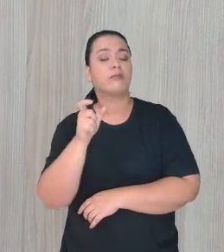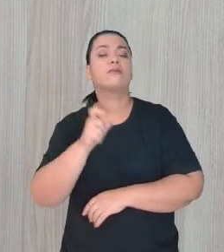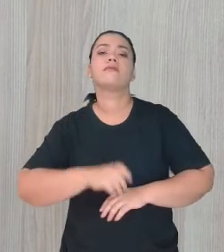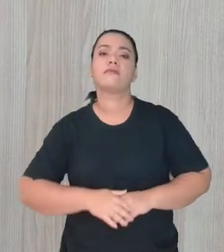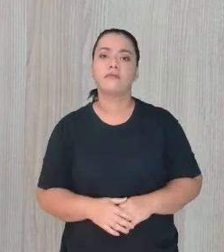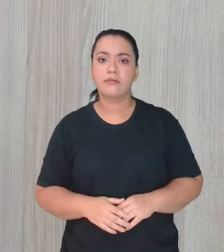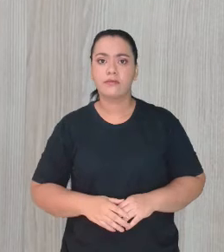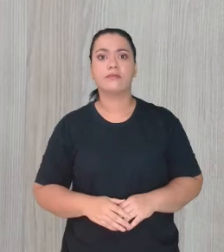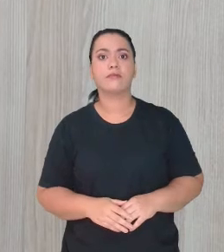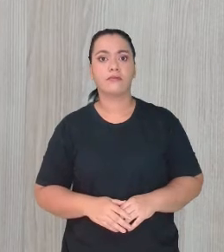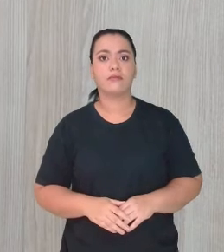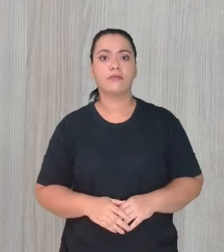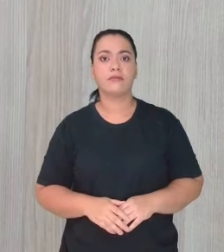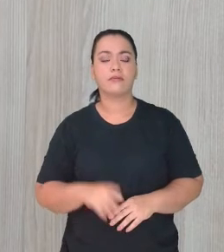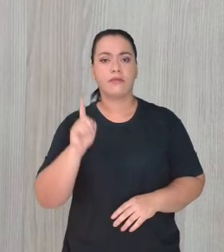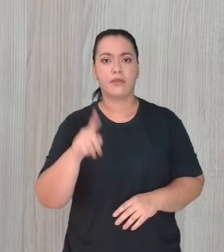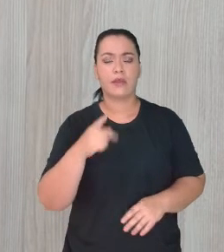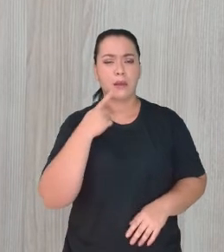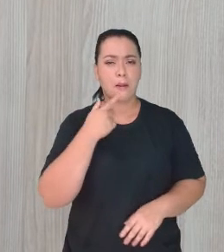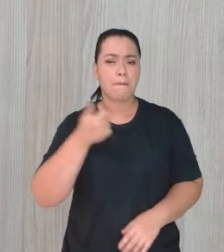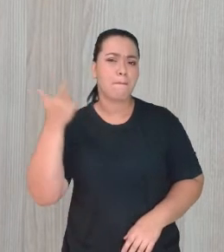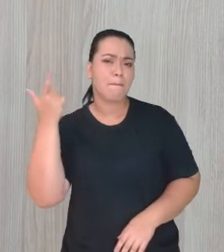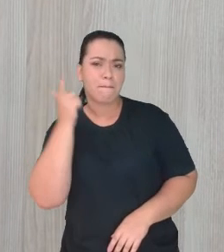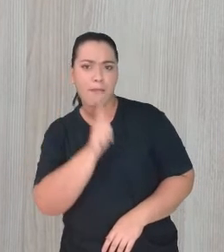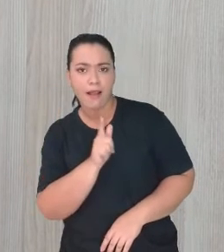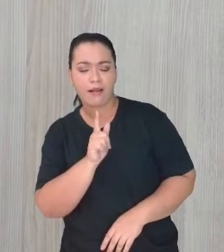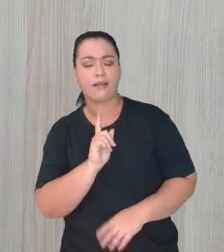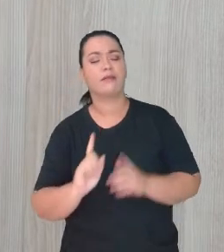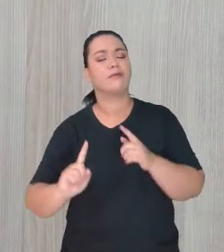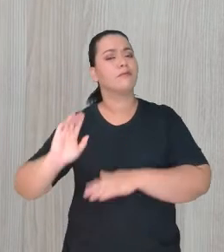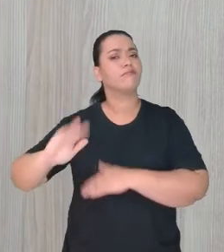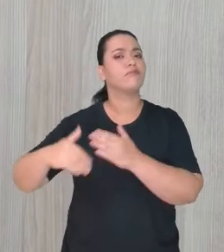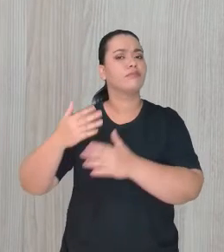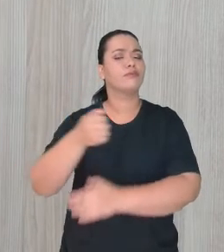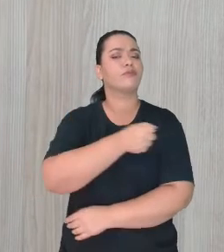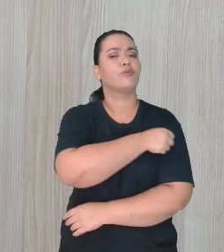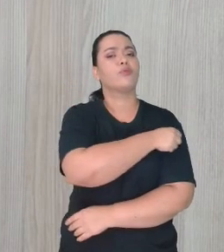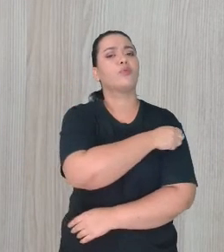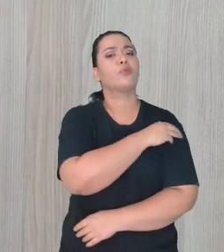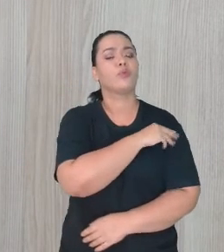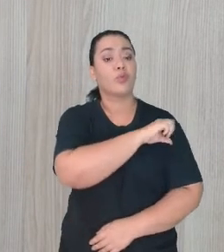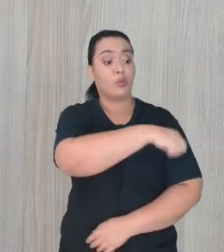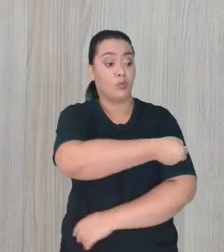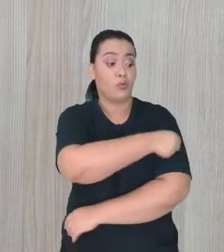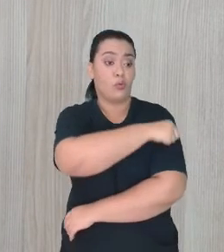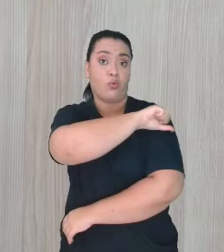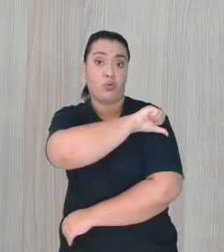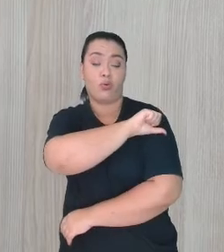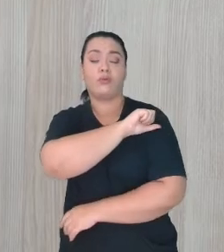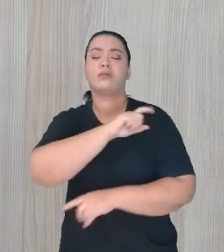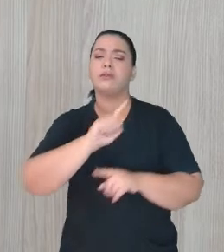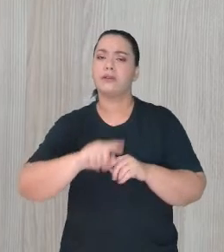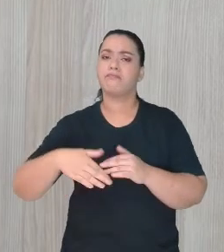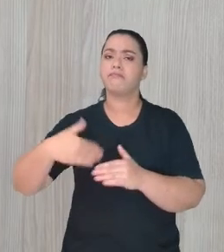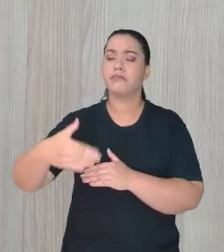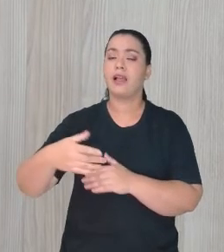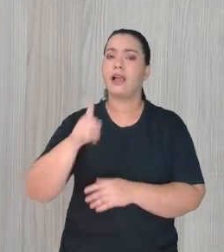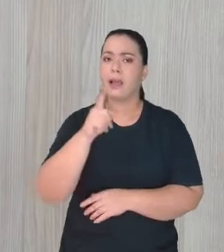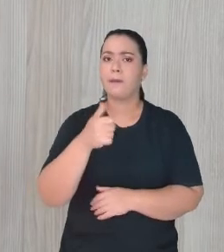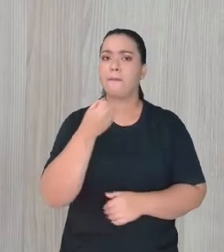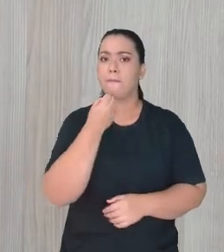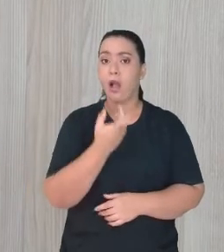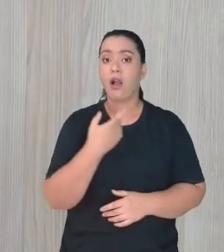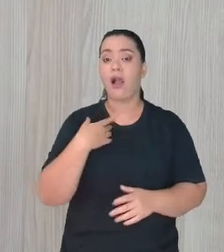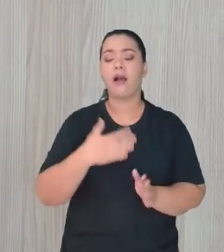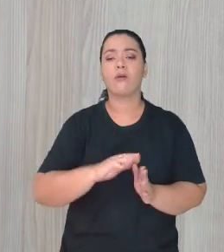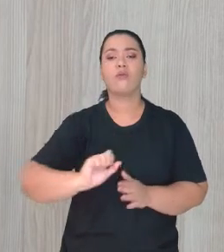poder conseguir estar fera aí nas séries posteriores, no 8º, no 9º e em seguida. Então acompanha, porque é uma